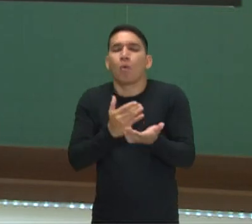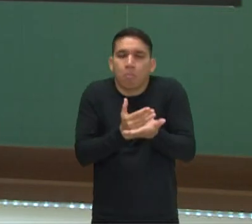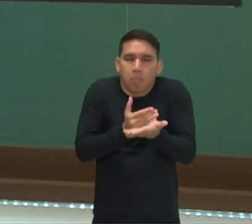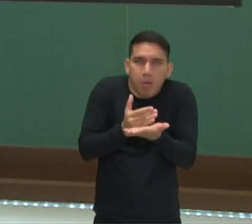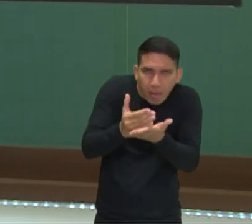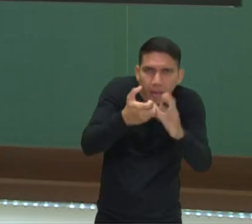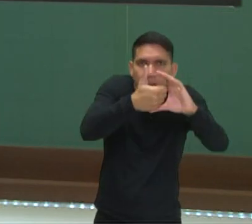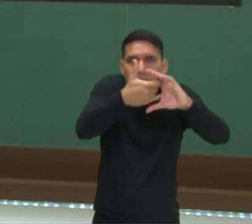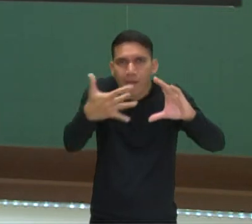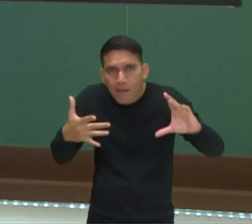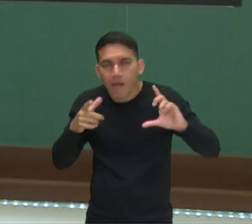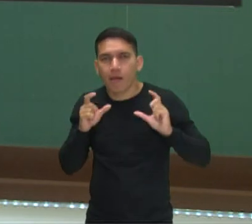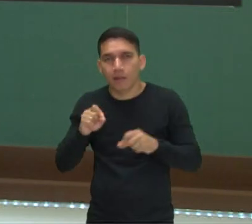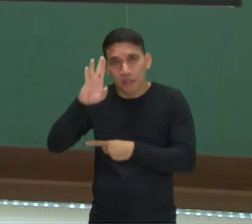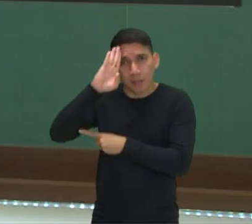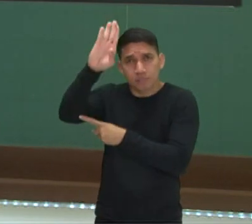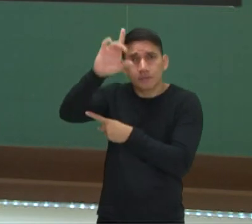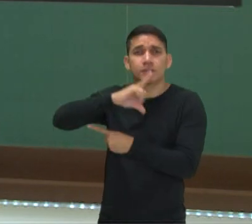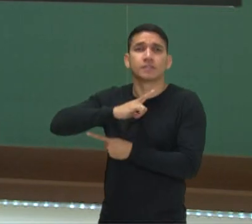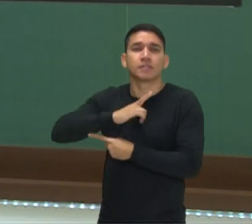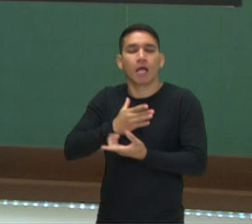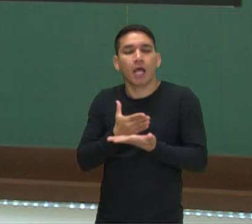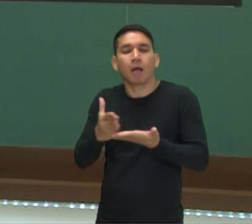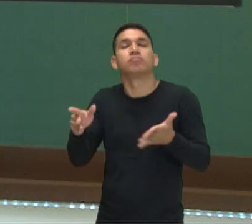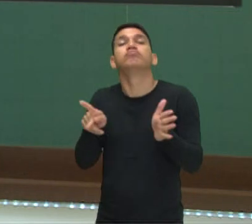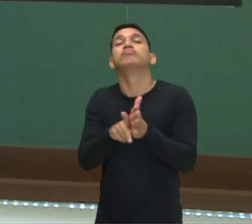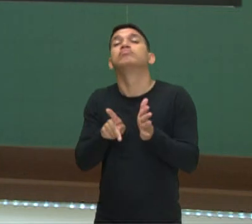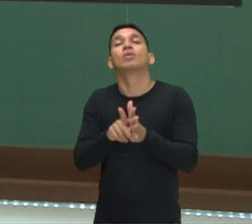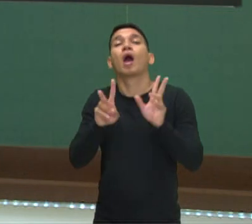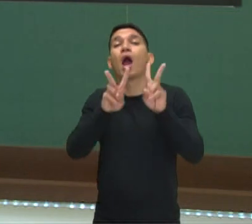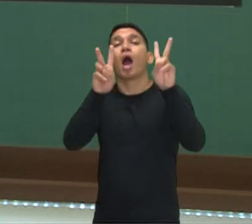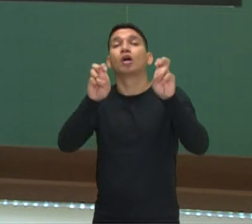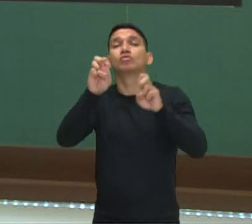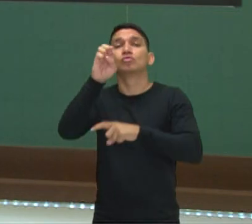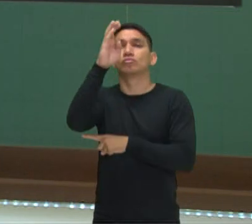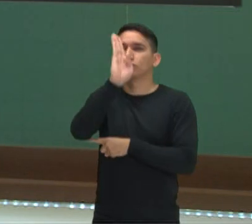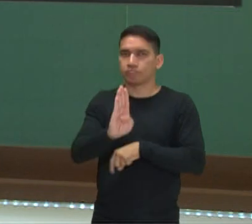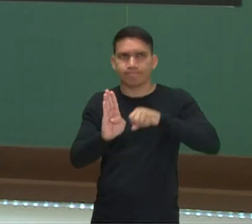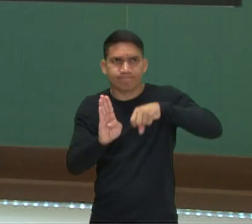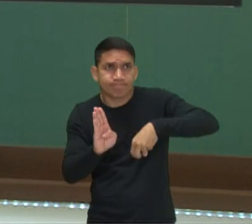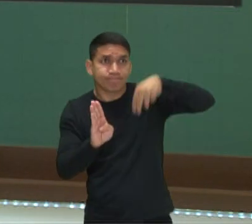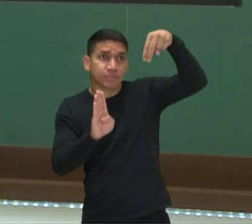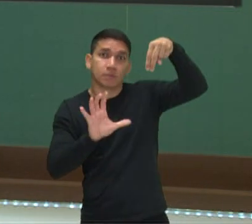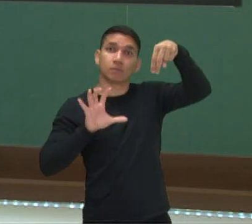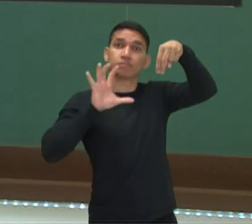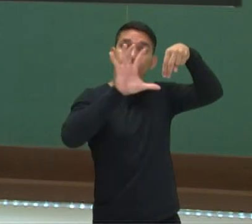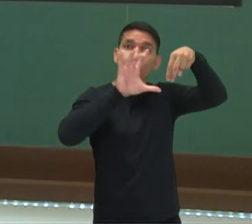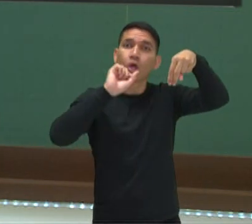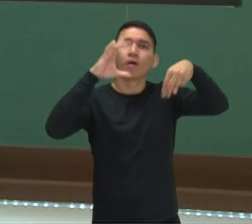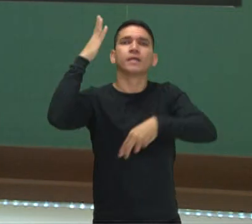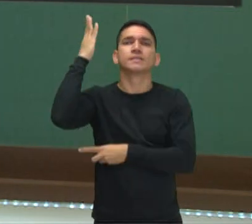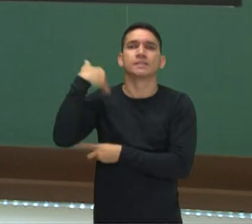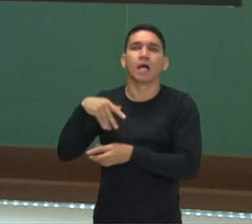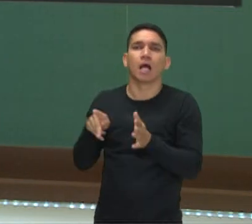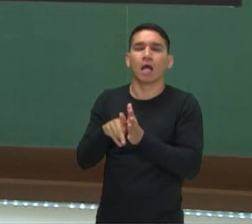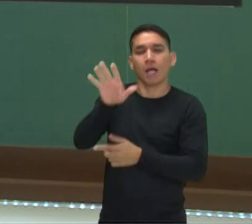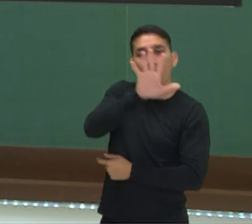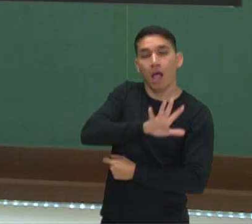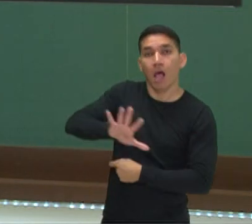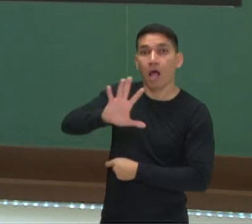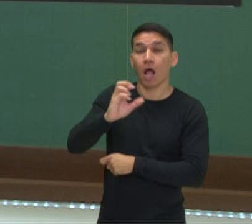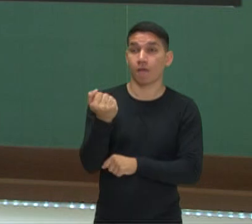essas características principais, iniciais ali sobre a região norte, né? Saber que ela é uma região que tem uma